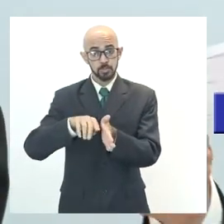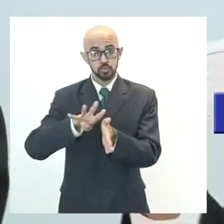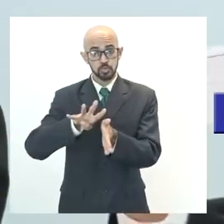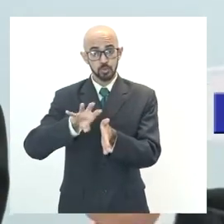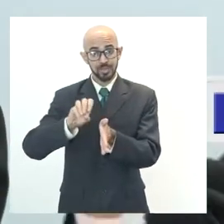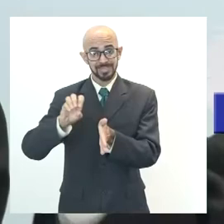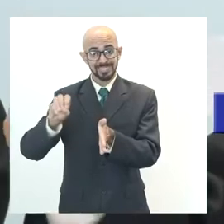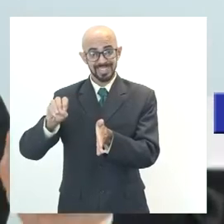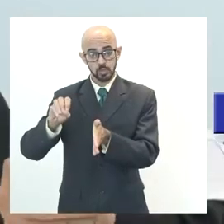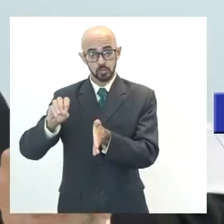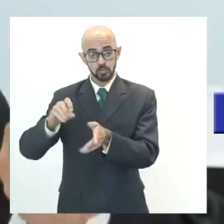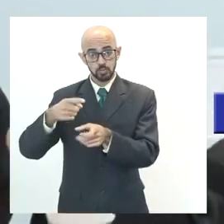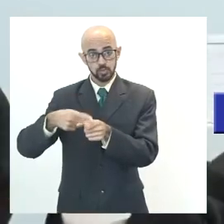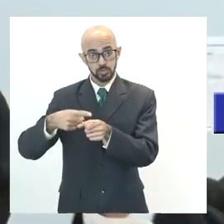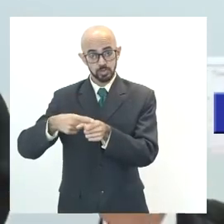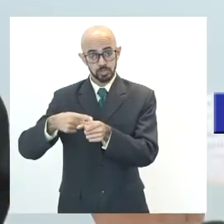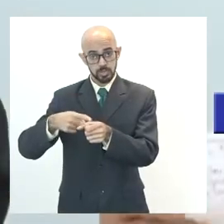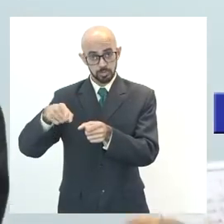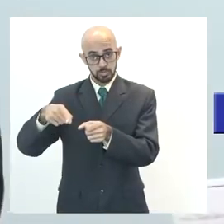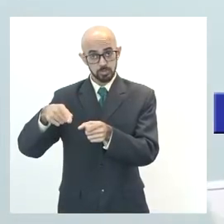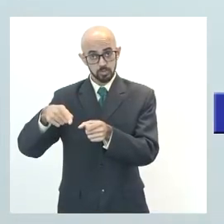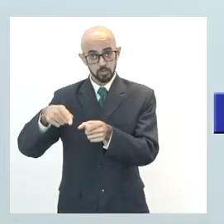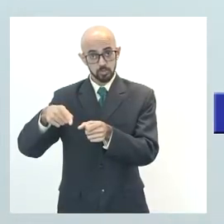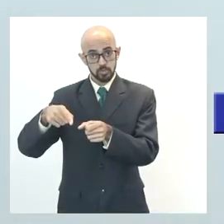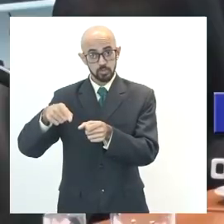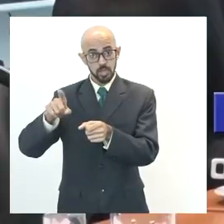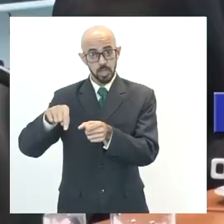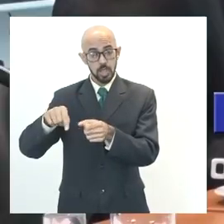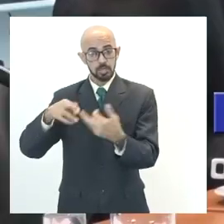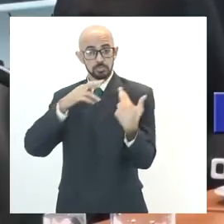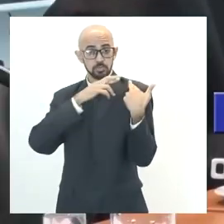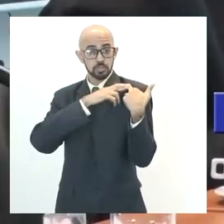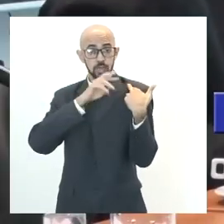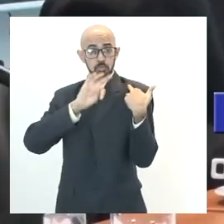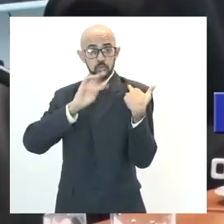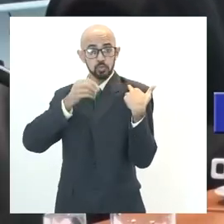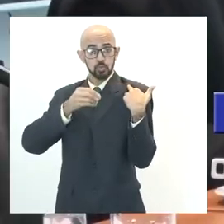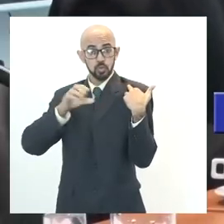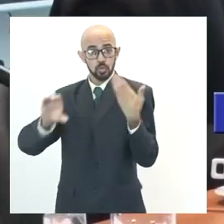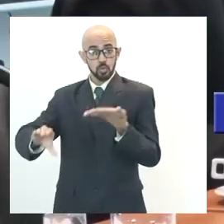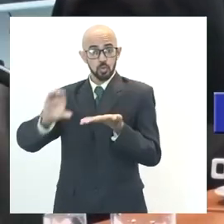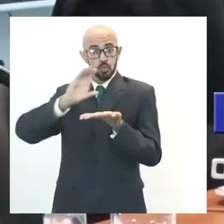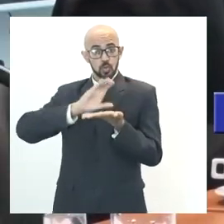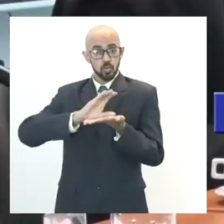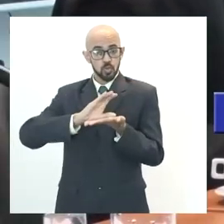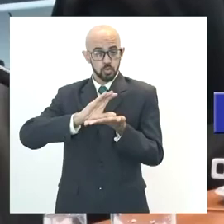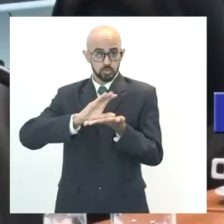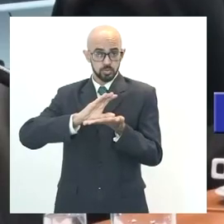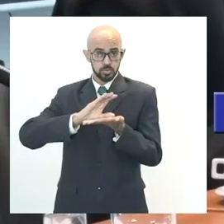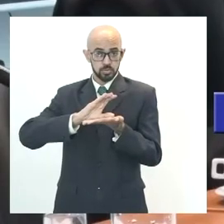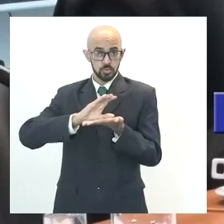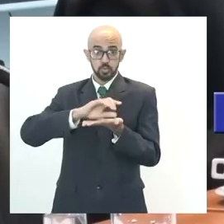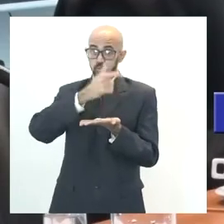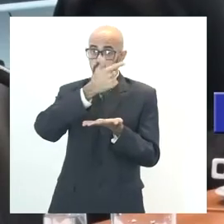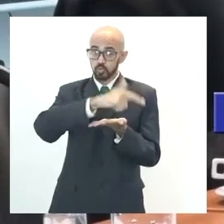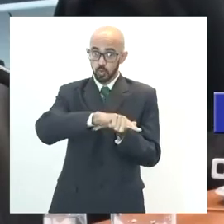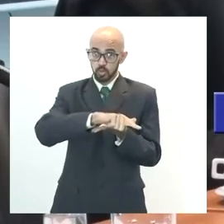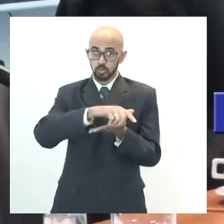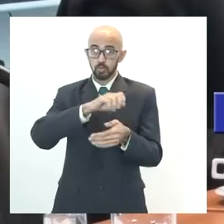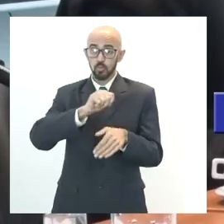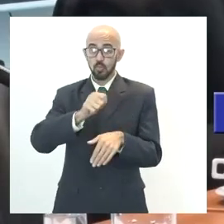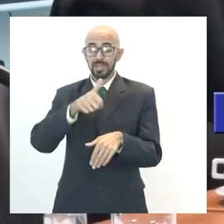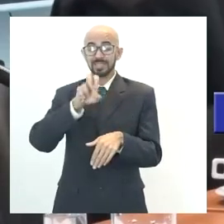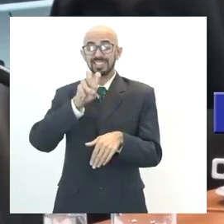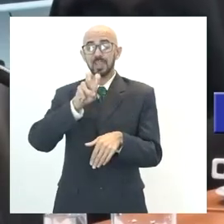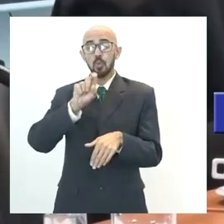responsáveis por toda a receita dos Correios e nos demais quase cinco mil